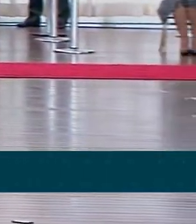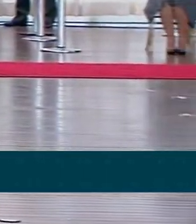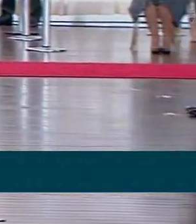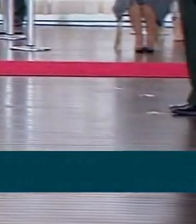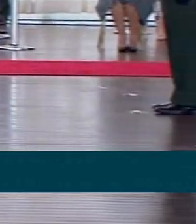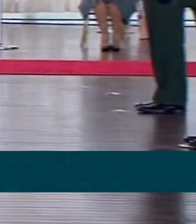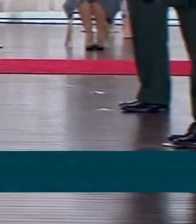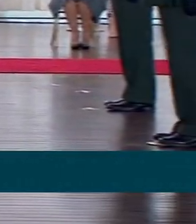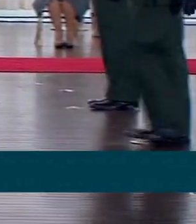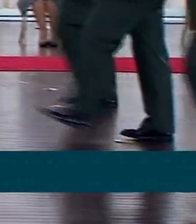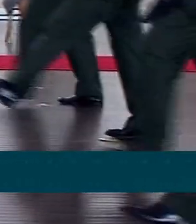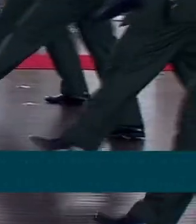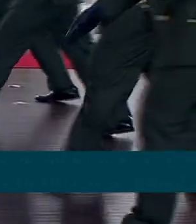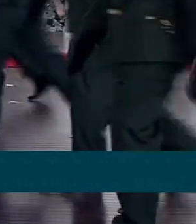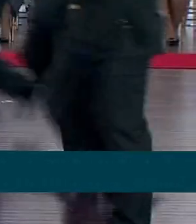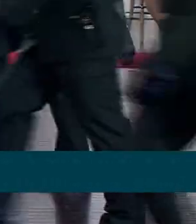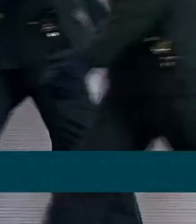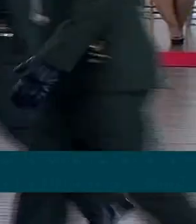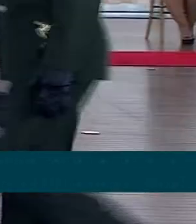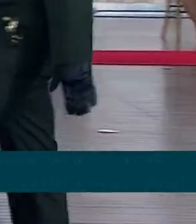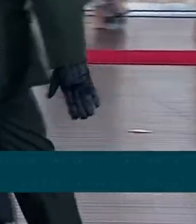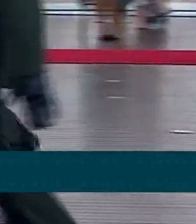E aí